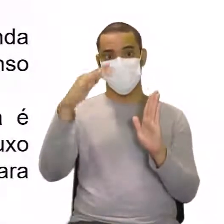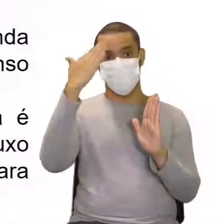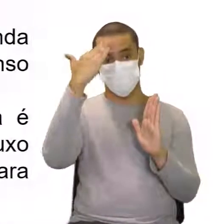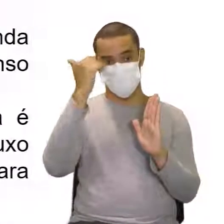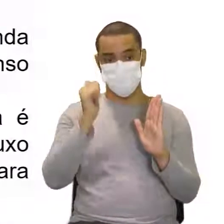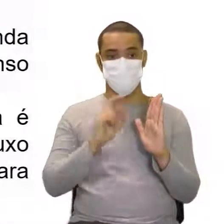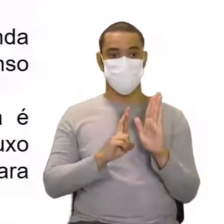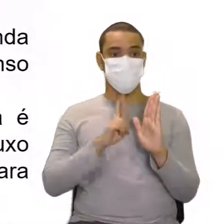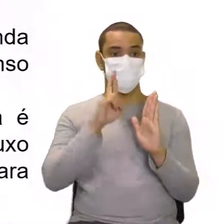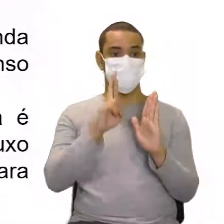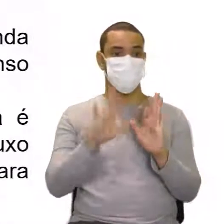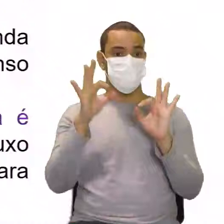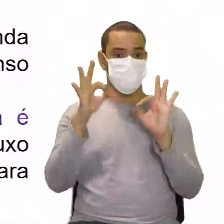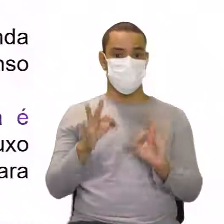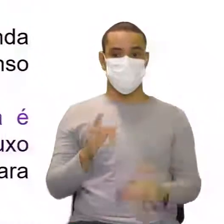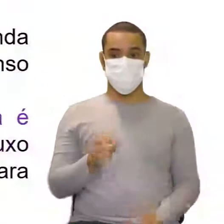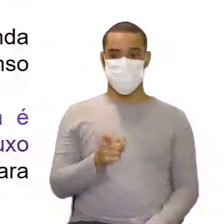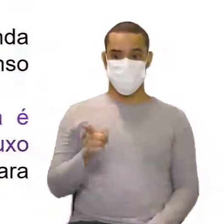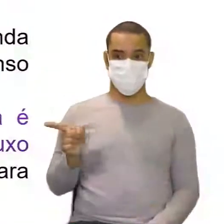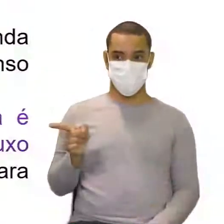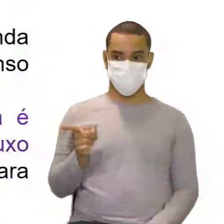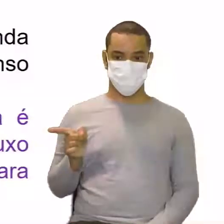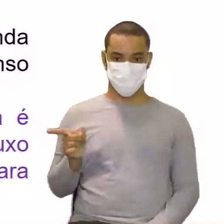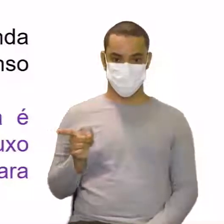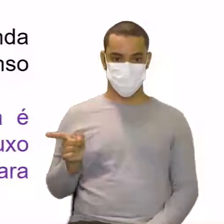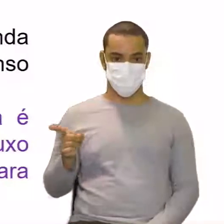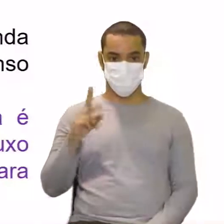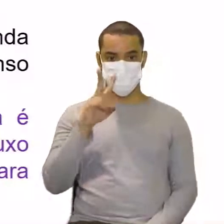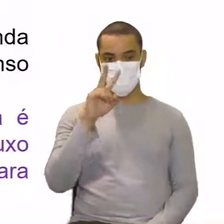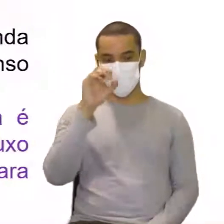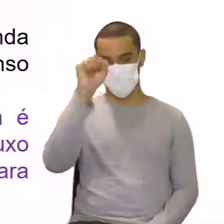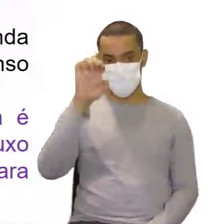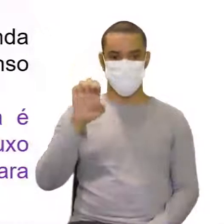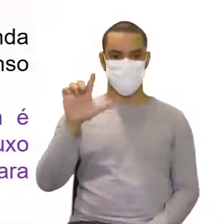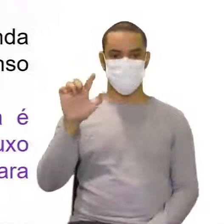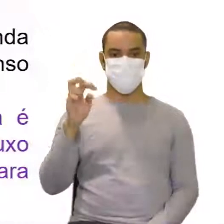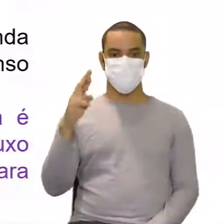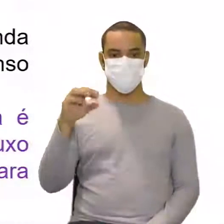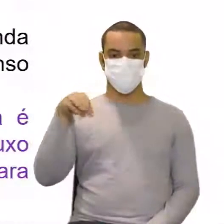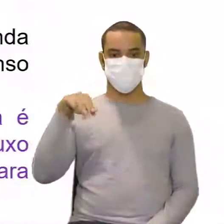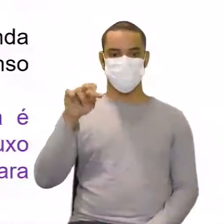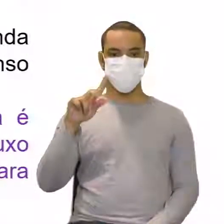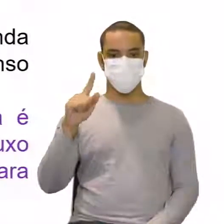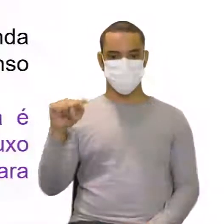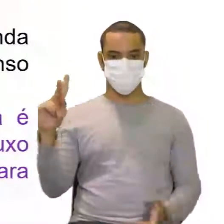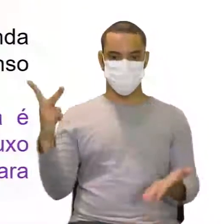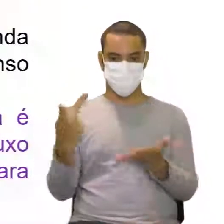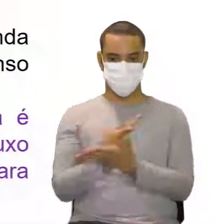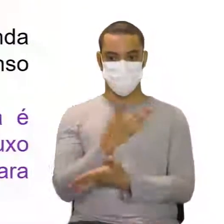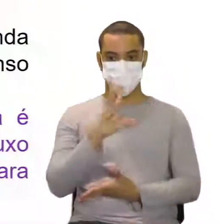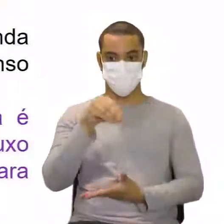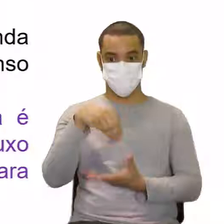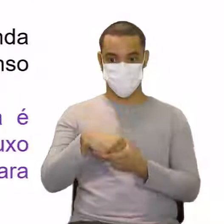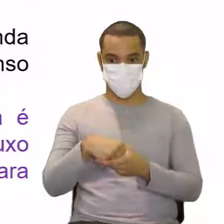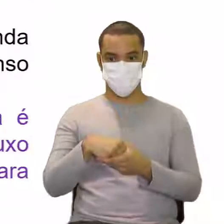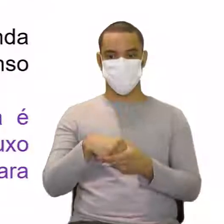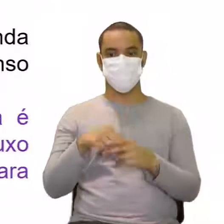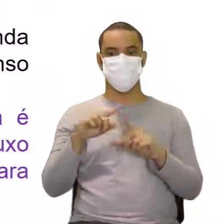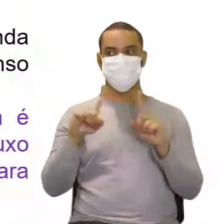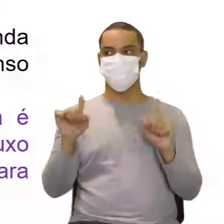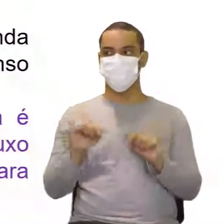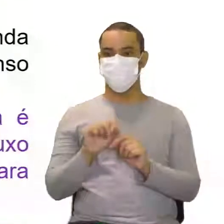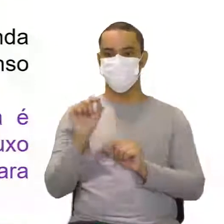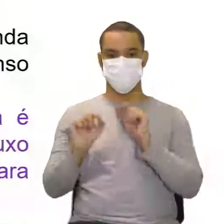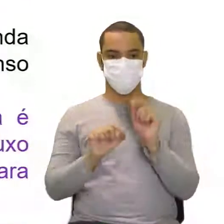a resposta correta é a letra E, né? A força eletromotriz induzida em uma espira